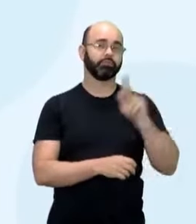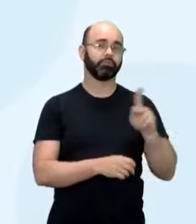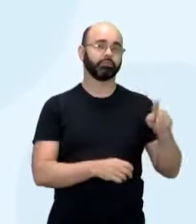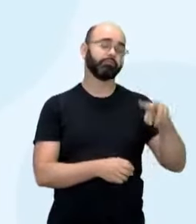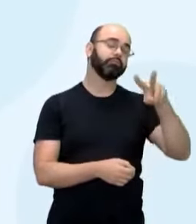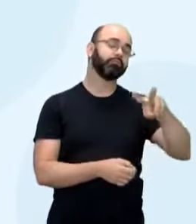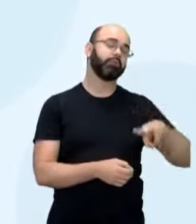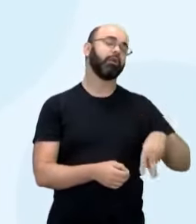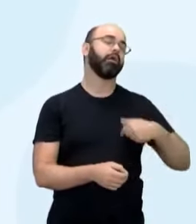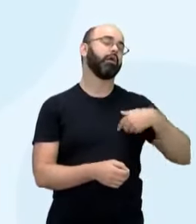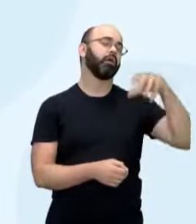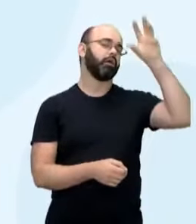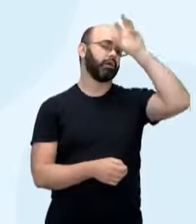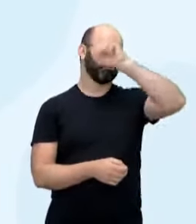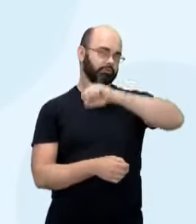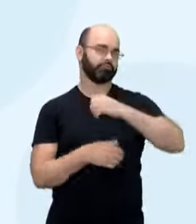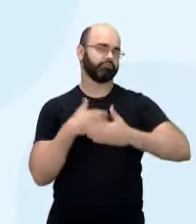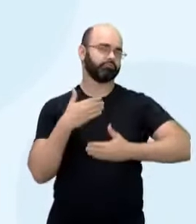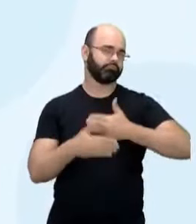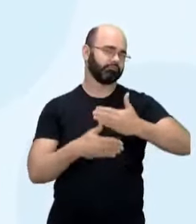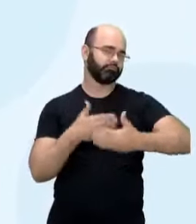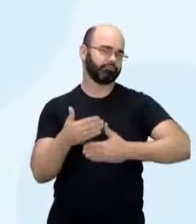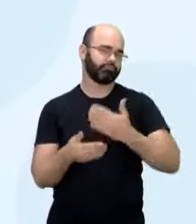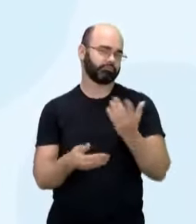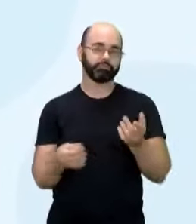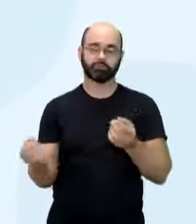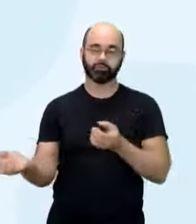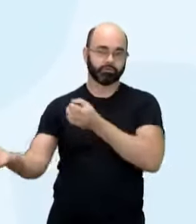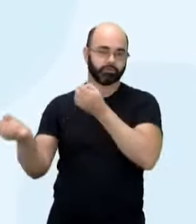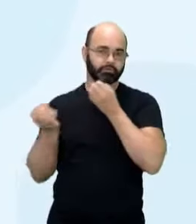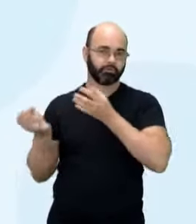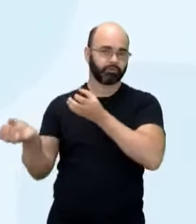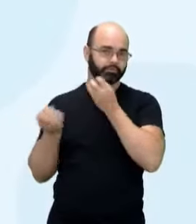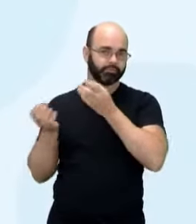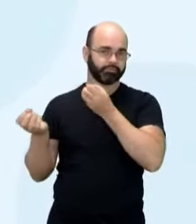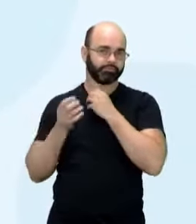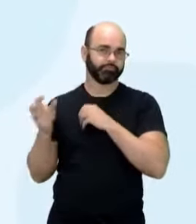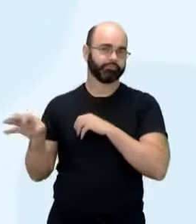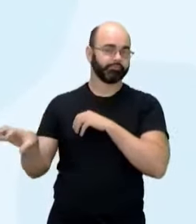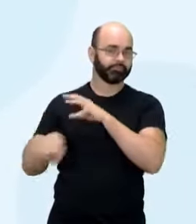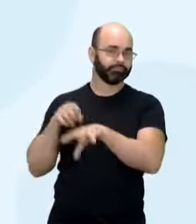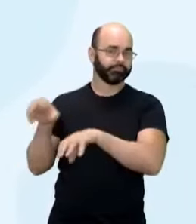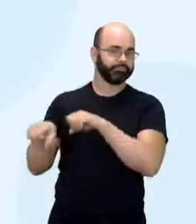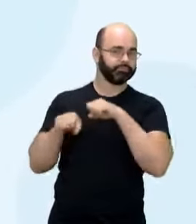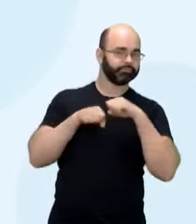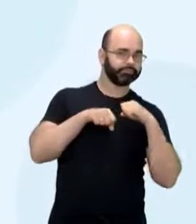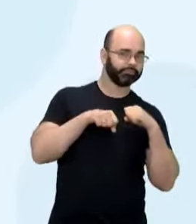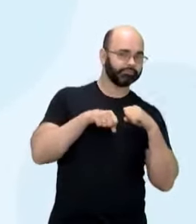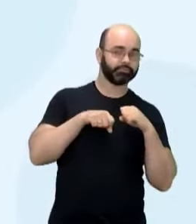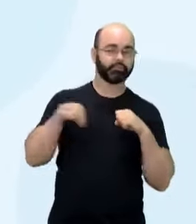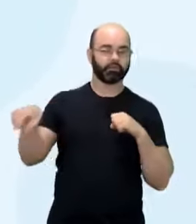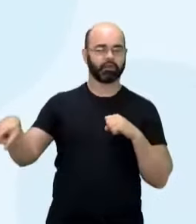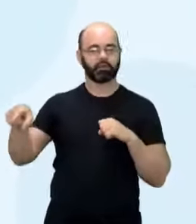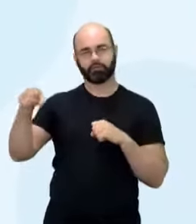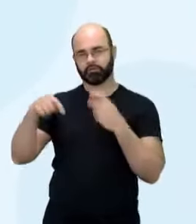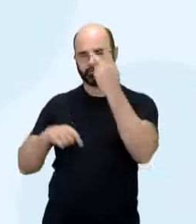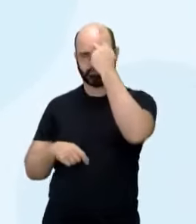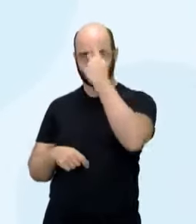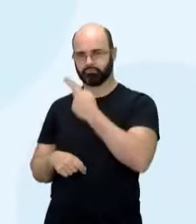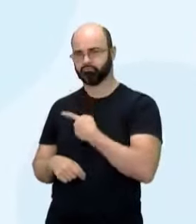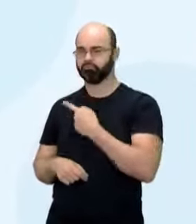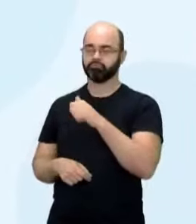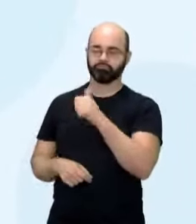professores durante o processo de devolutiva com os estudantes, para que os estudantes possam parar, fazer a sua autorreflexão, a